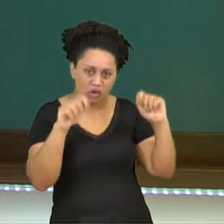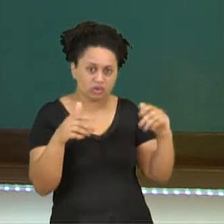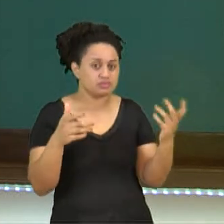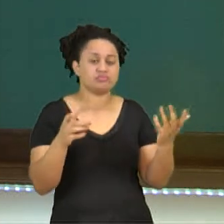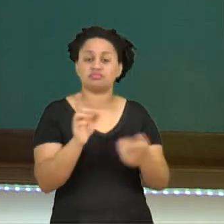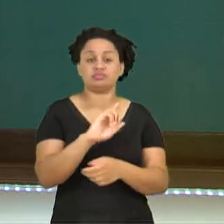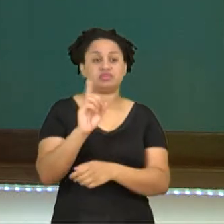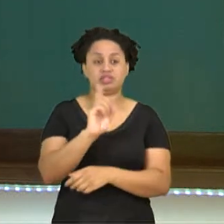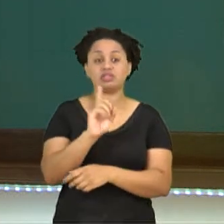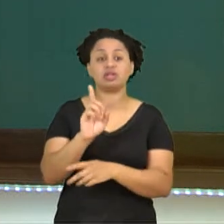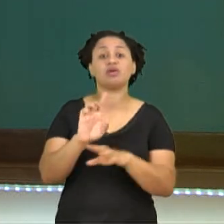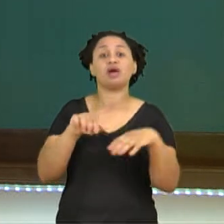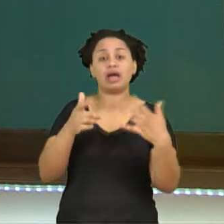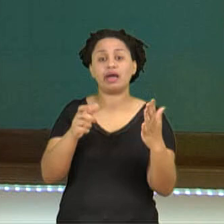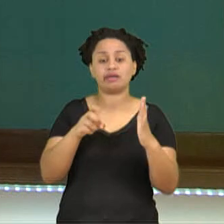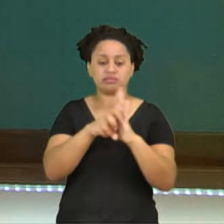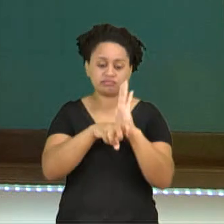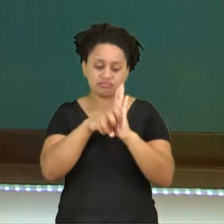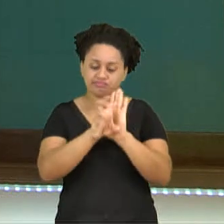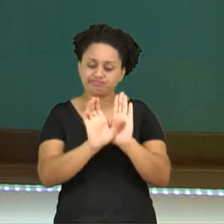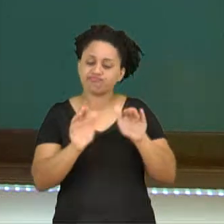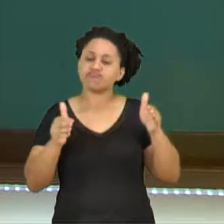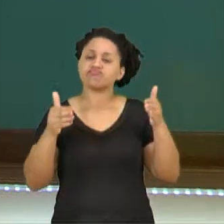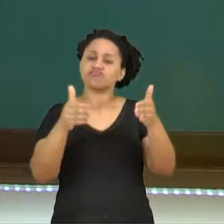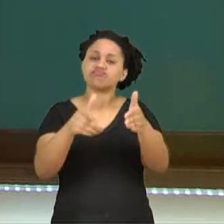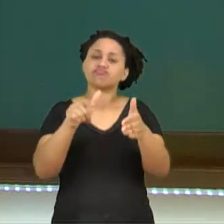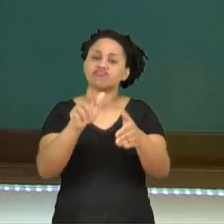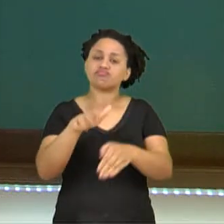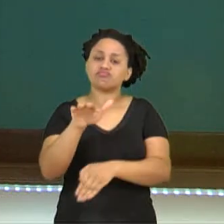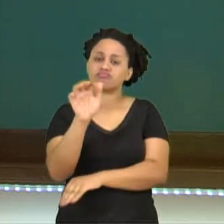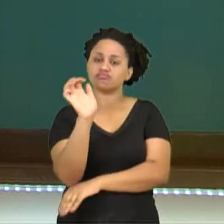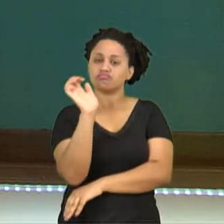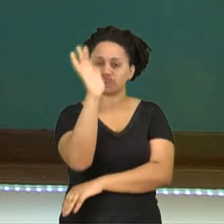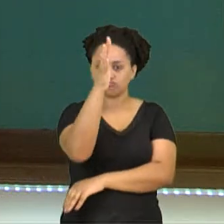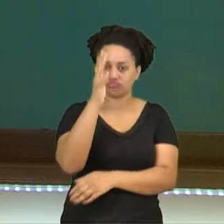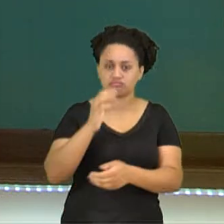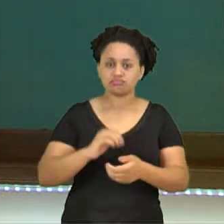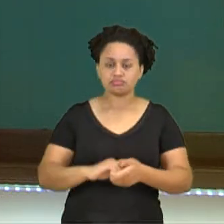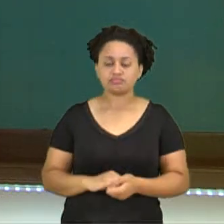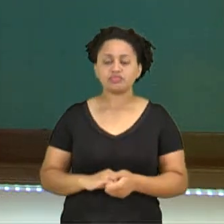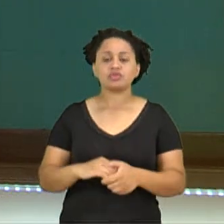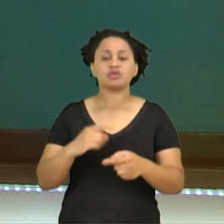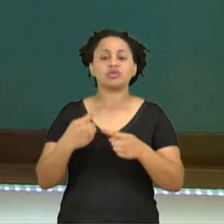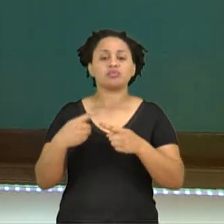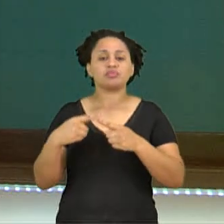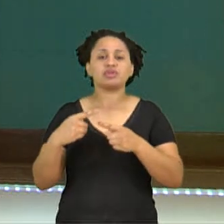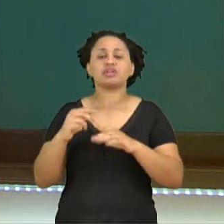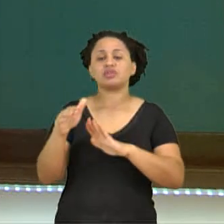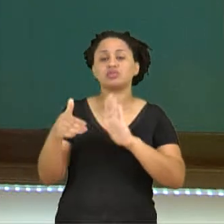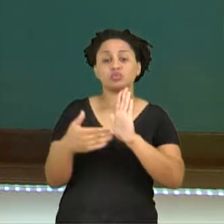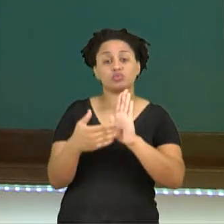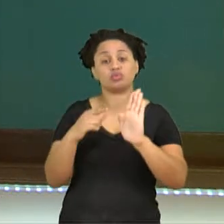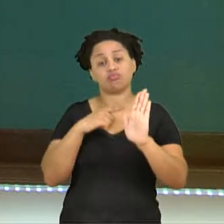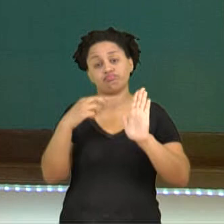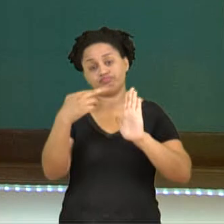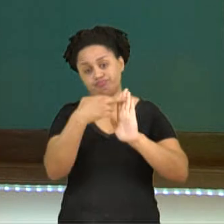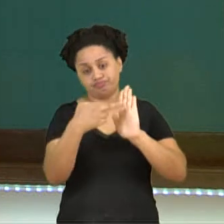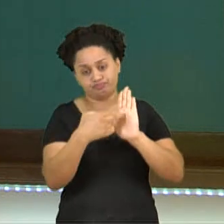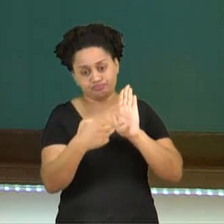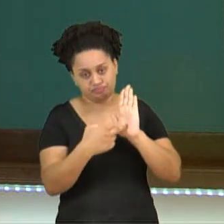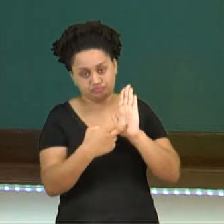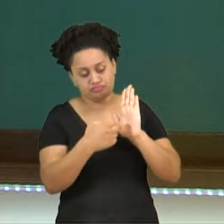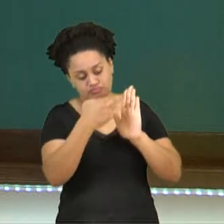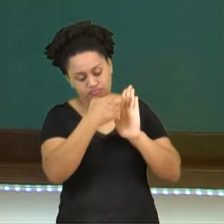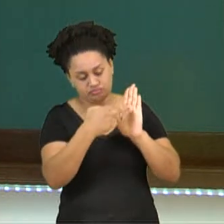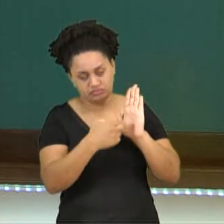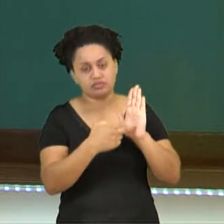A cadeira de roda é exclusiva para o jogo de basquetebol, porque tudo tem suas regras. Claro, as regras